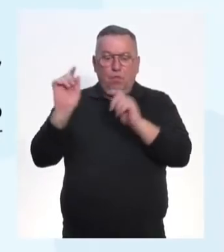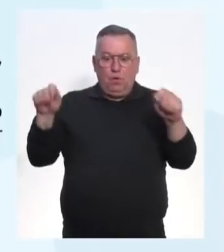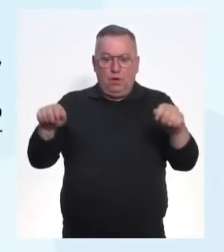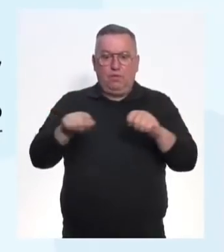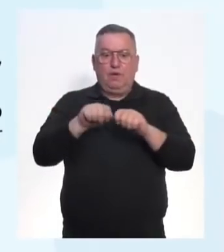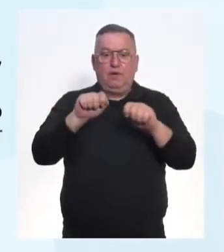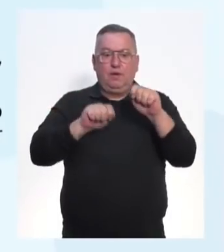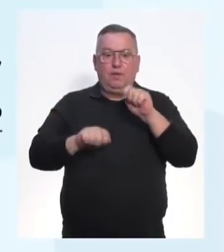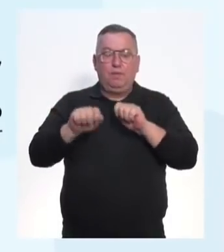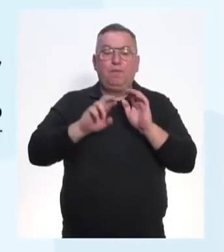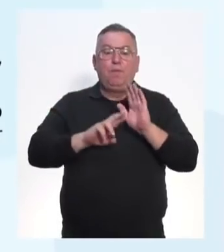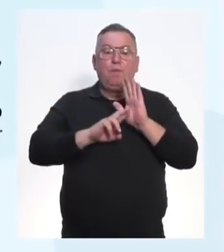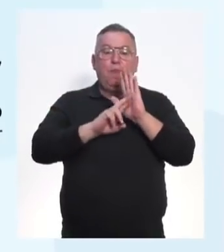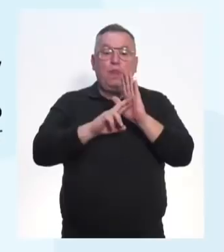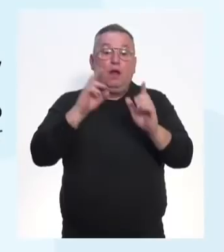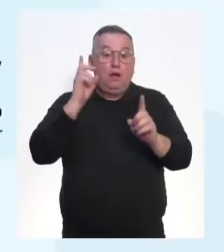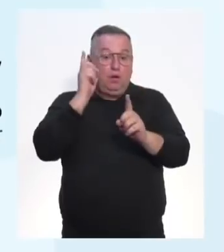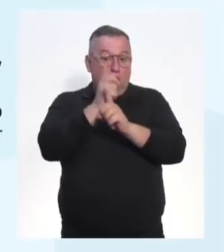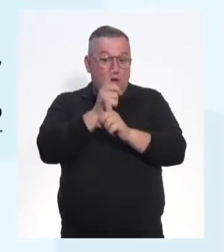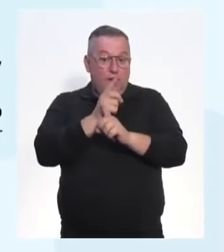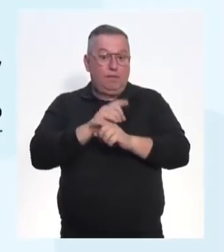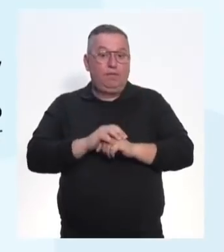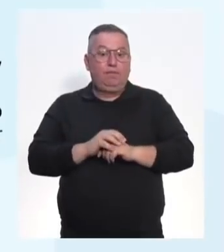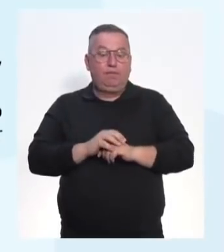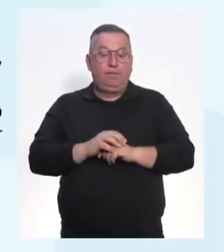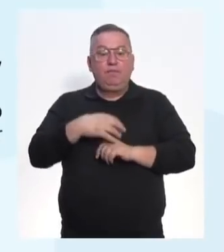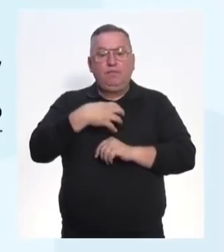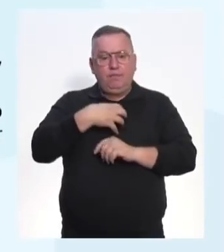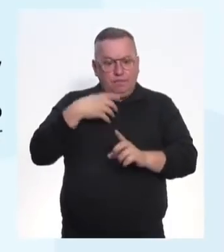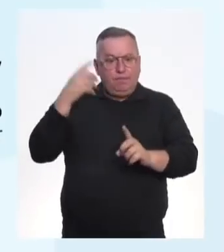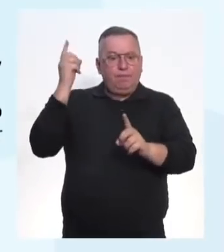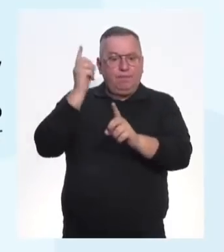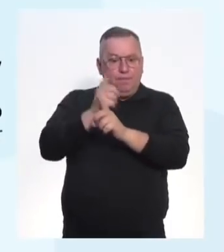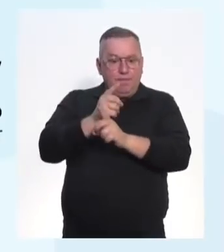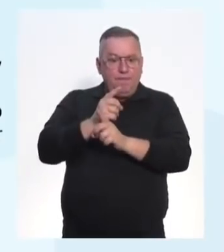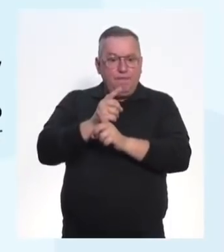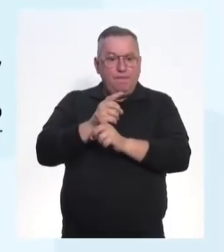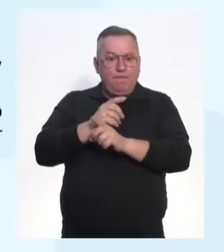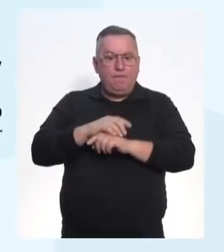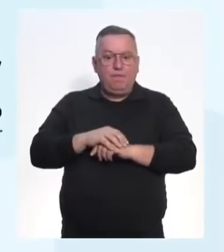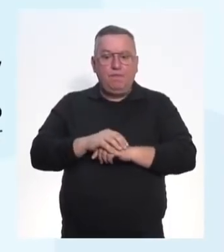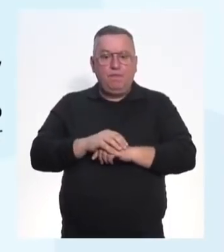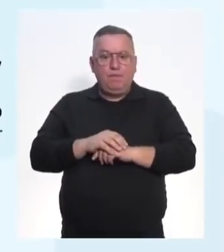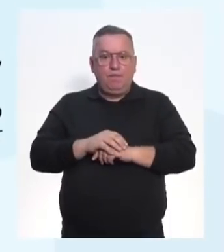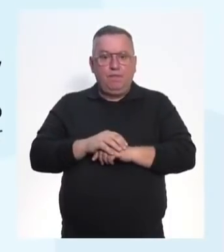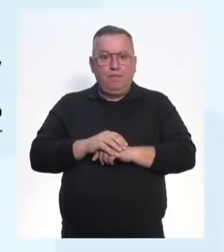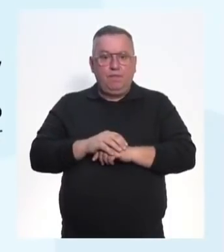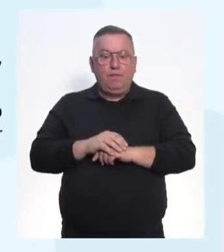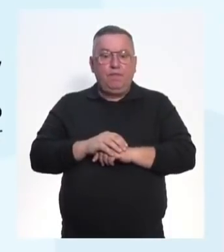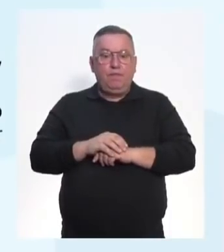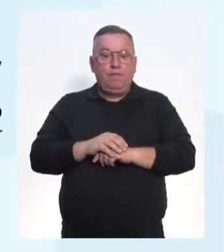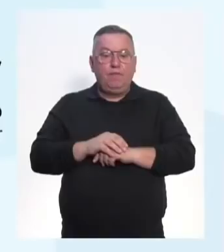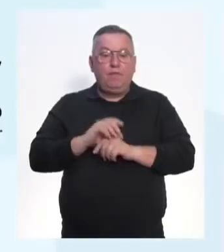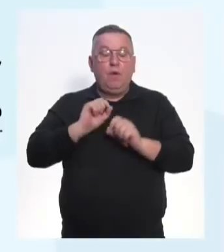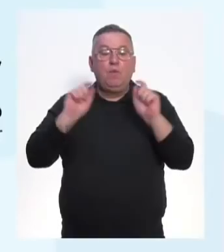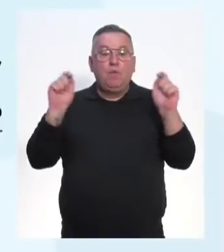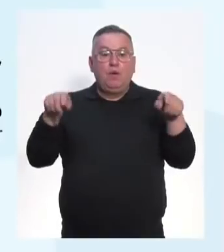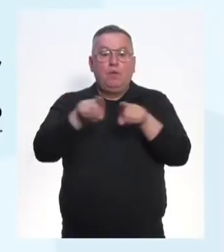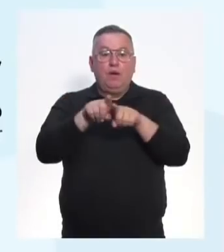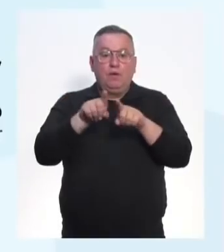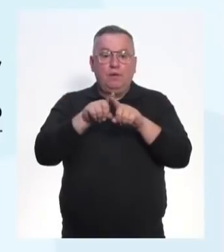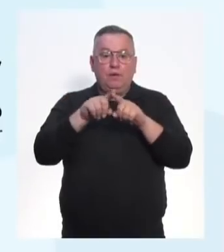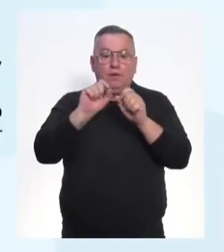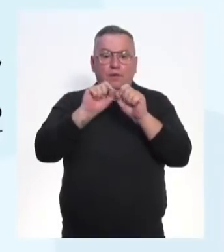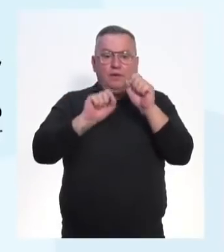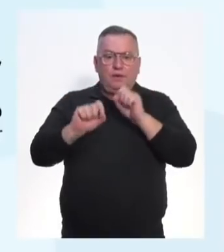então... Representar e localizar, né? Isso, que é uma forma de localização. que é muito importante a questão da localização, né? Podemos, então,